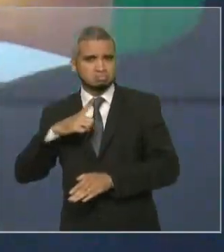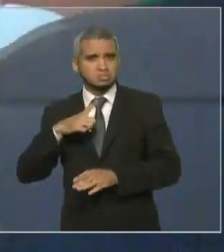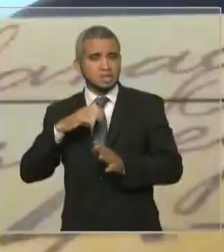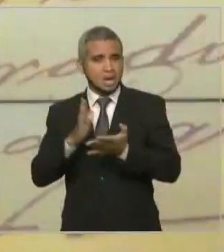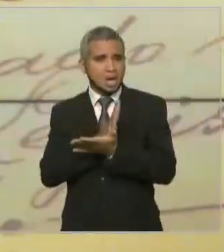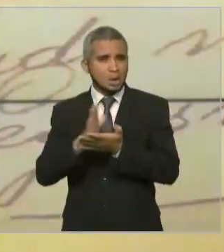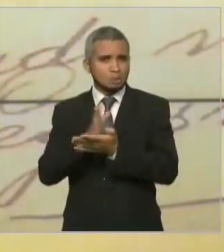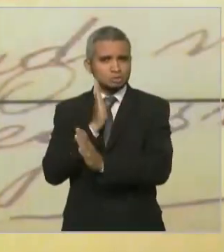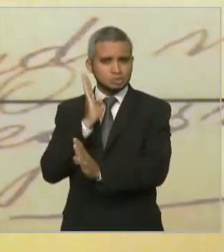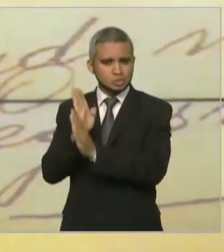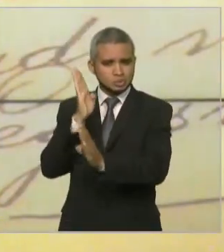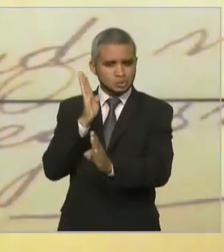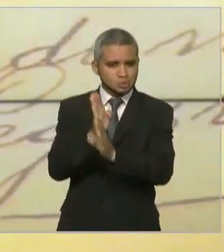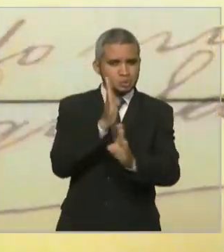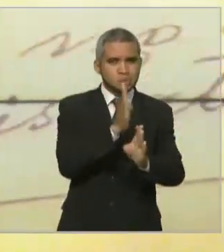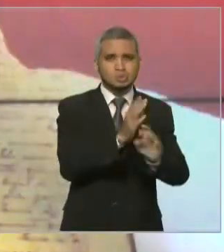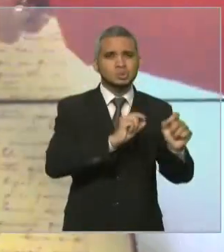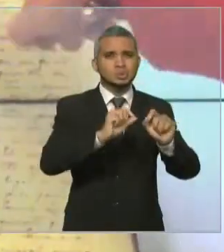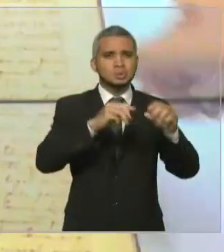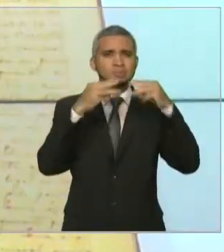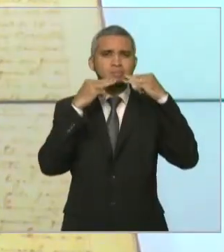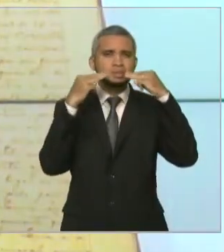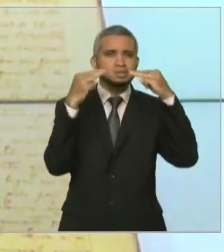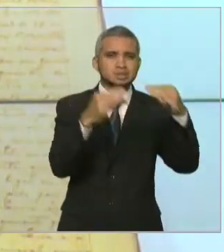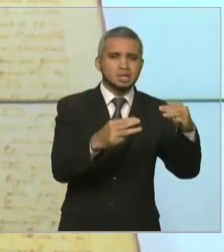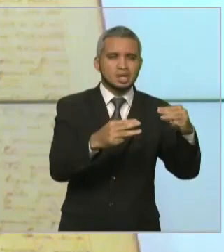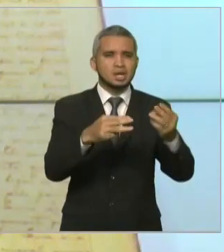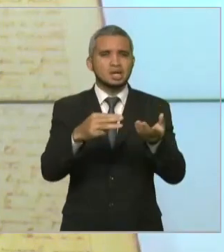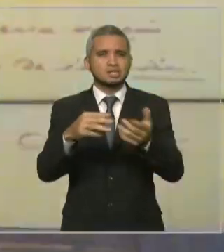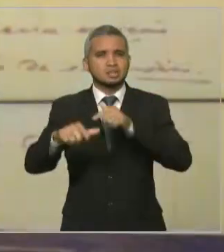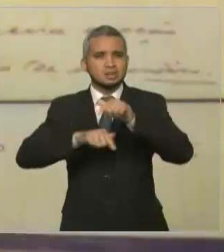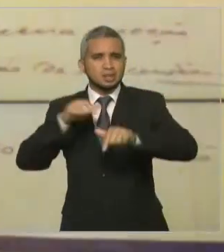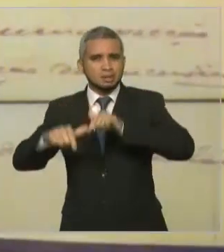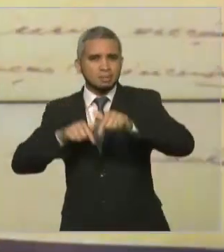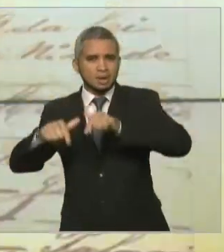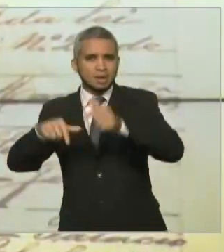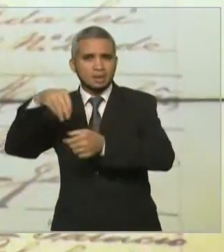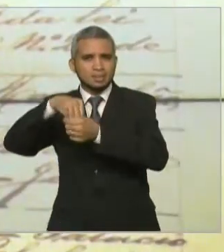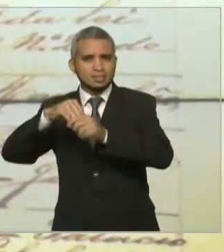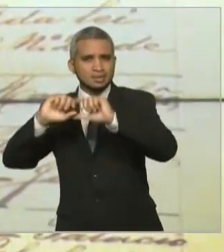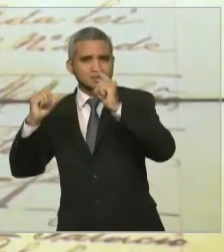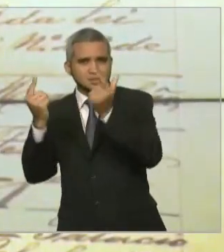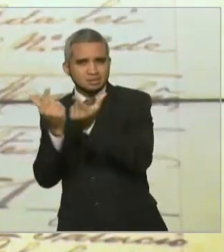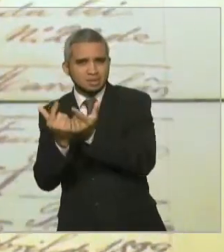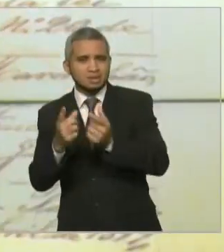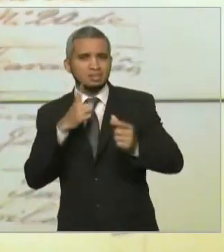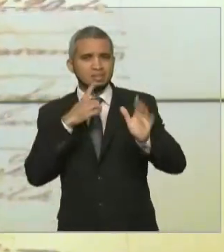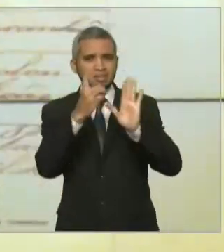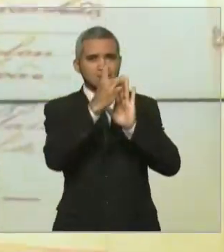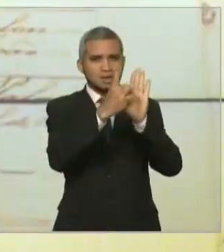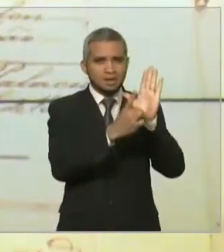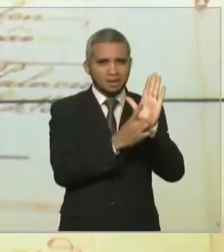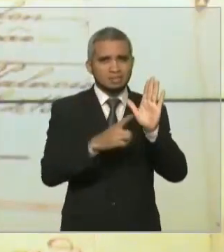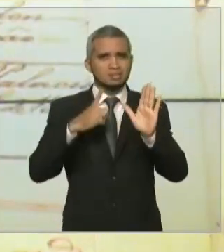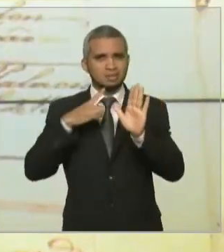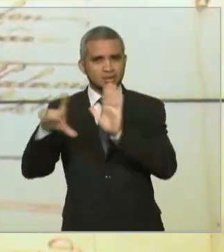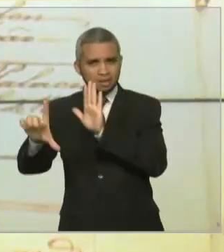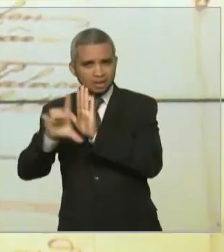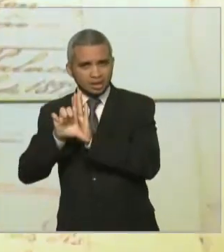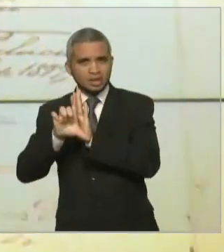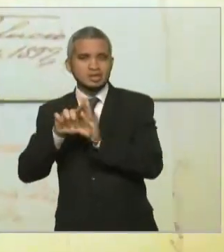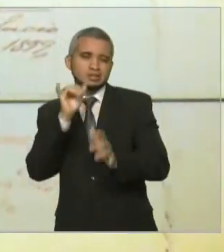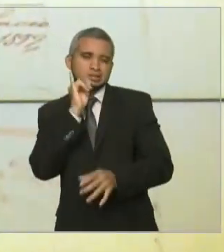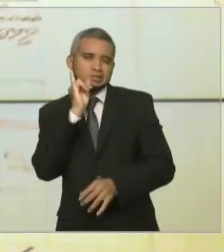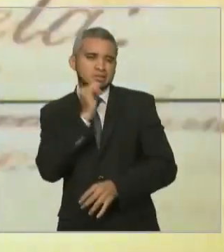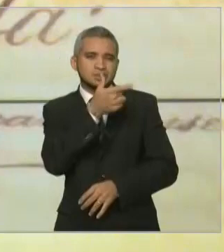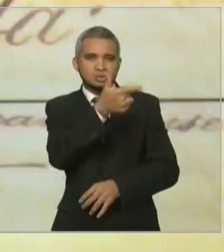dos arquivos são mensagens, atividades parlamentares, decretos e leis, como a de número 226 de